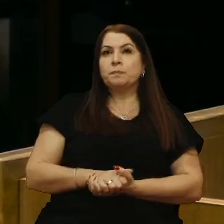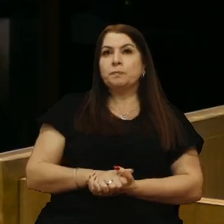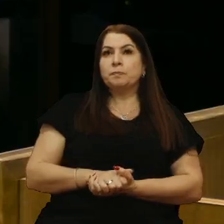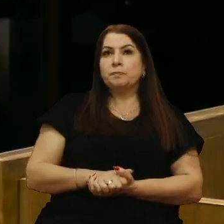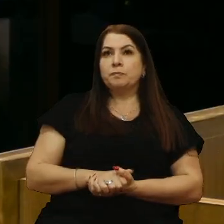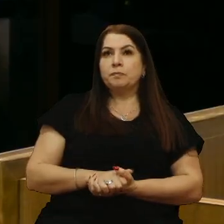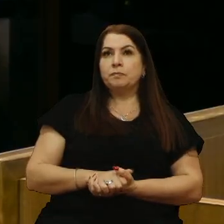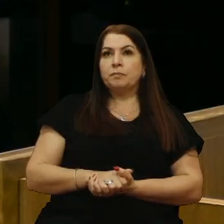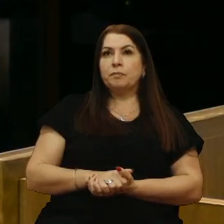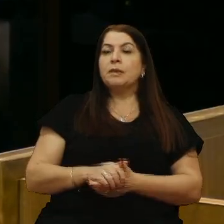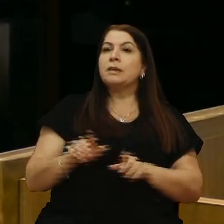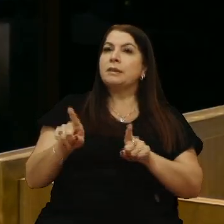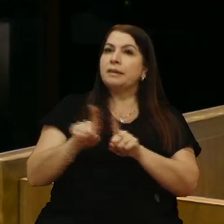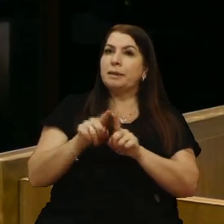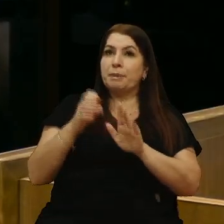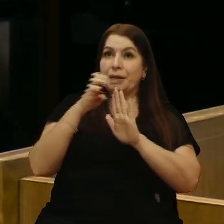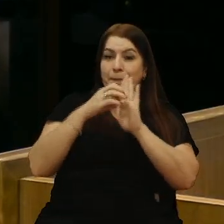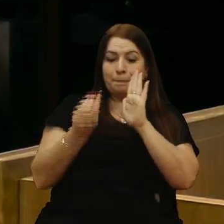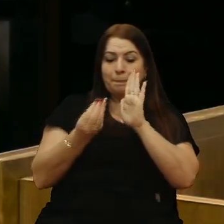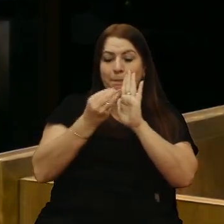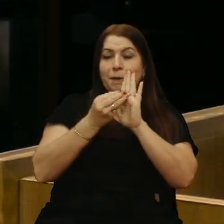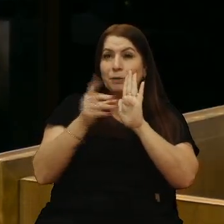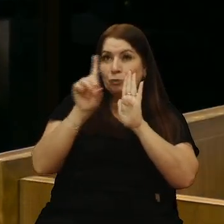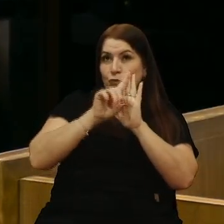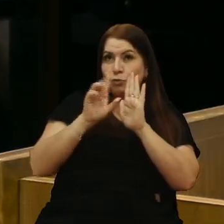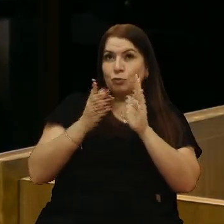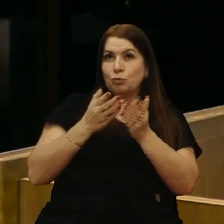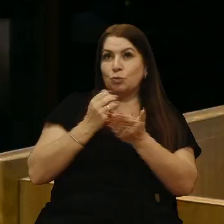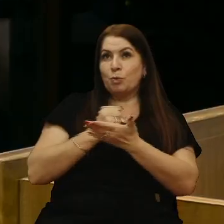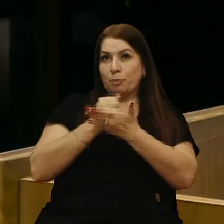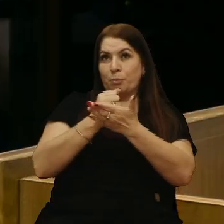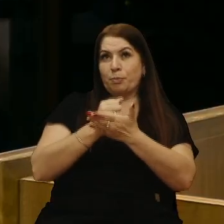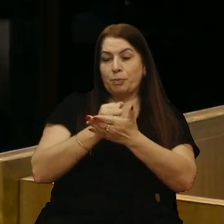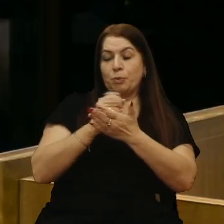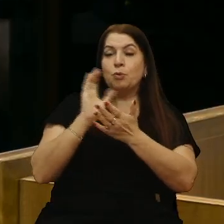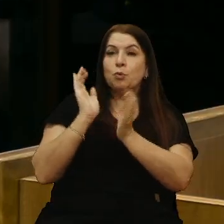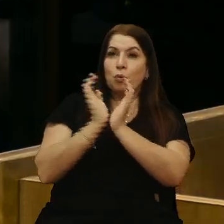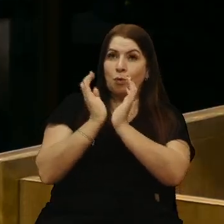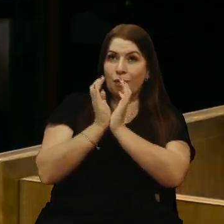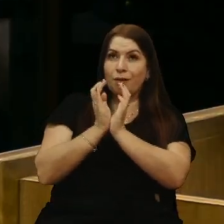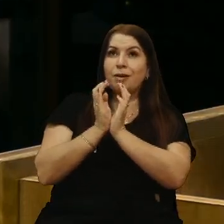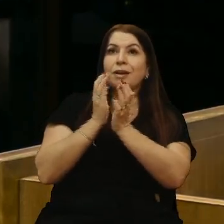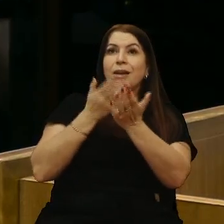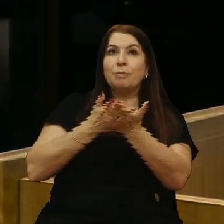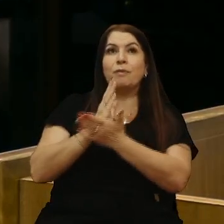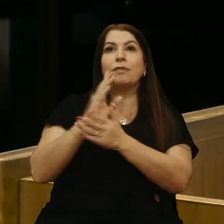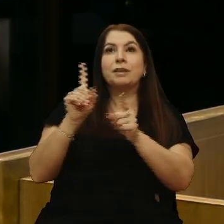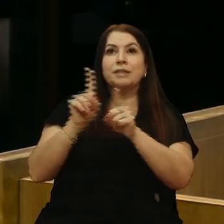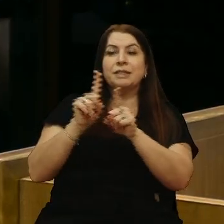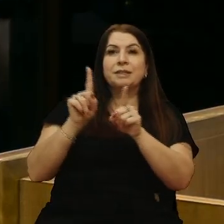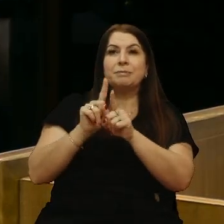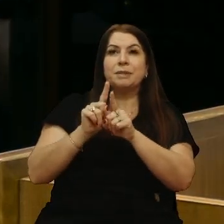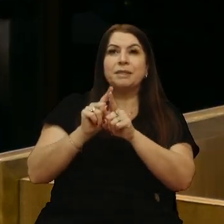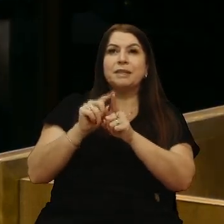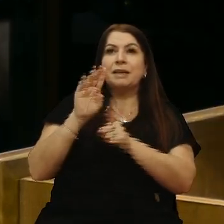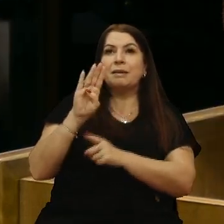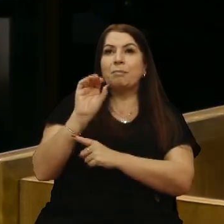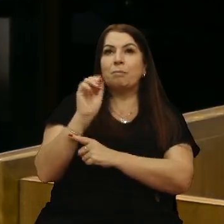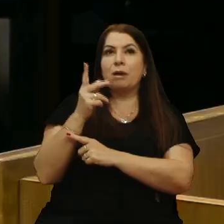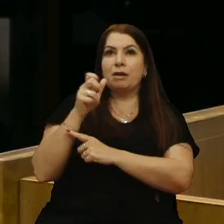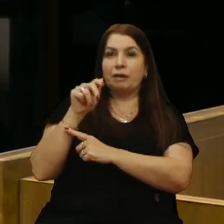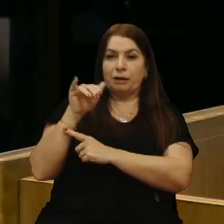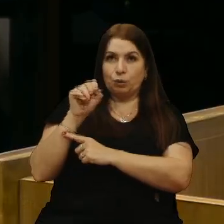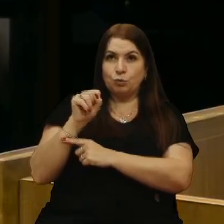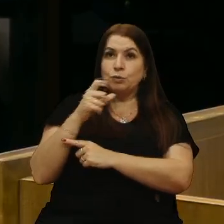por emenda, no dia de hoje, com o apoio dos colegas, né, aprovado também a questão dos banhados, como eu